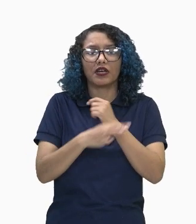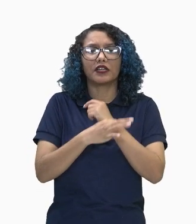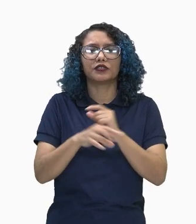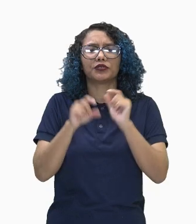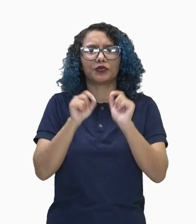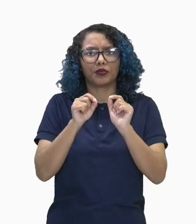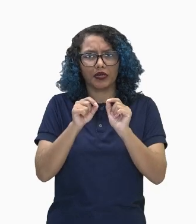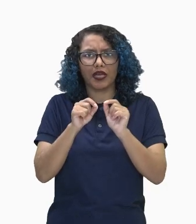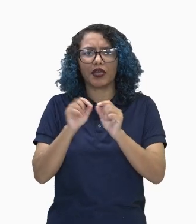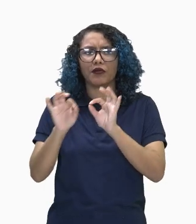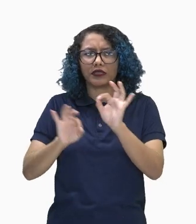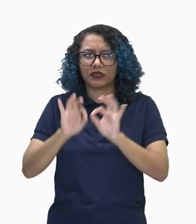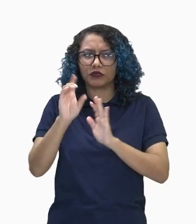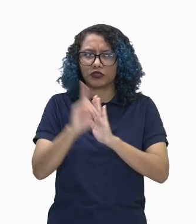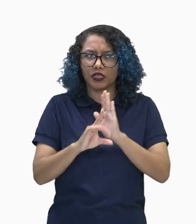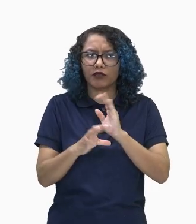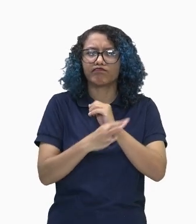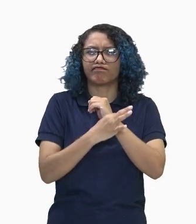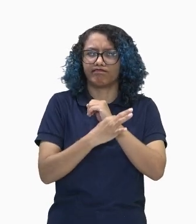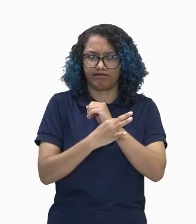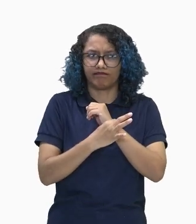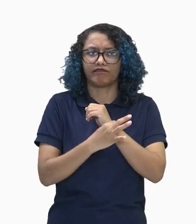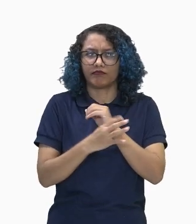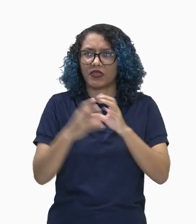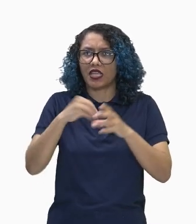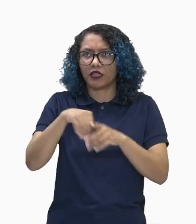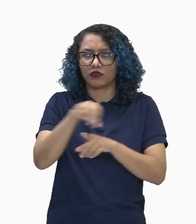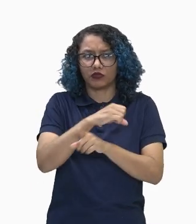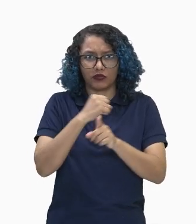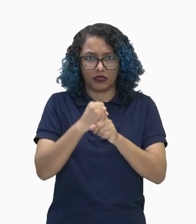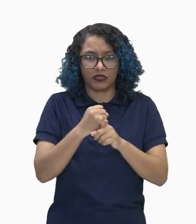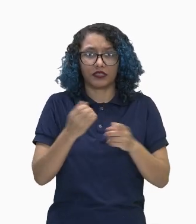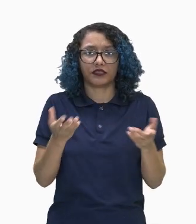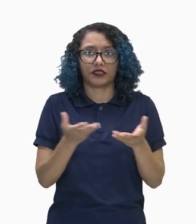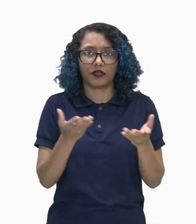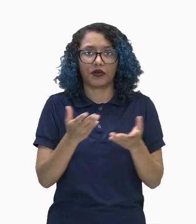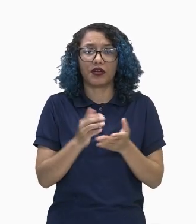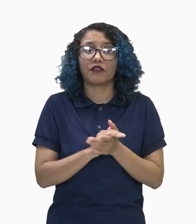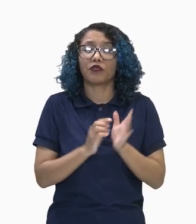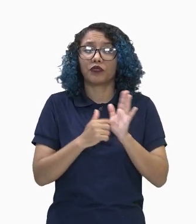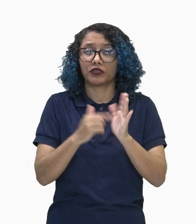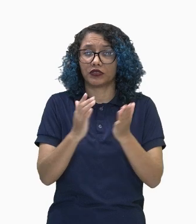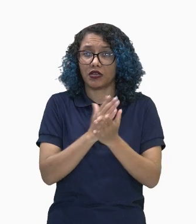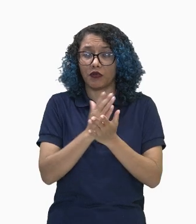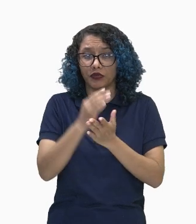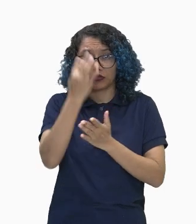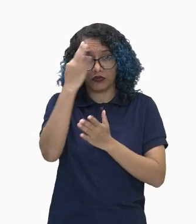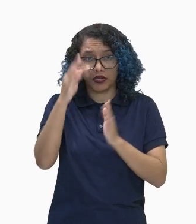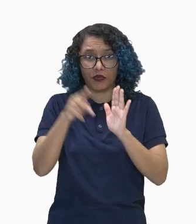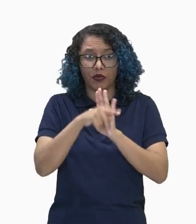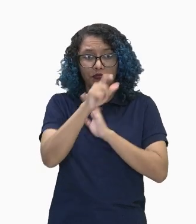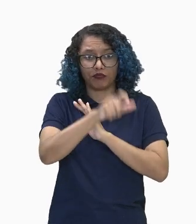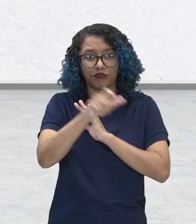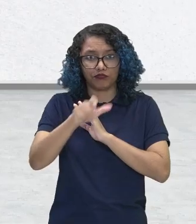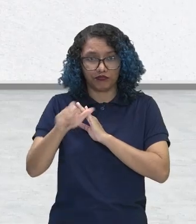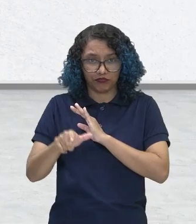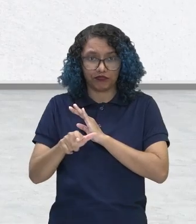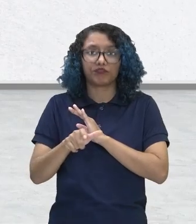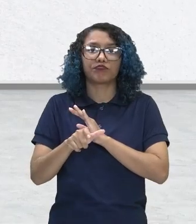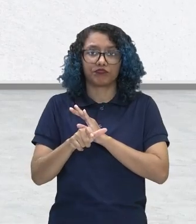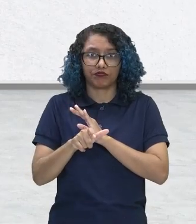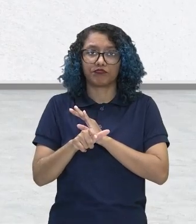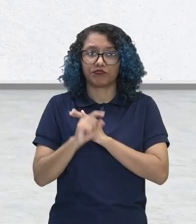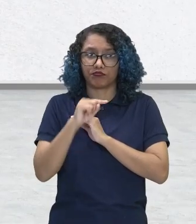que convivem na sociedade. E aí nós vamos trazer o pensamento de alguns teóricos que trabalharam com essa teoria. Vamos